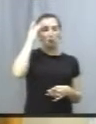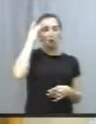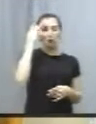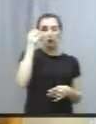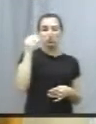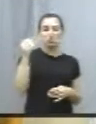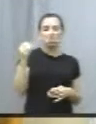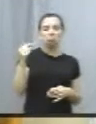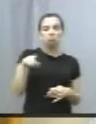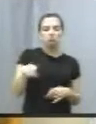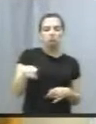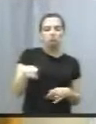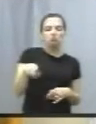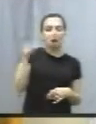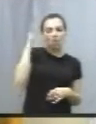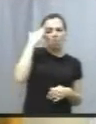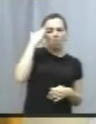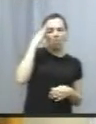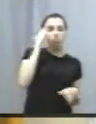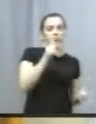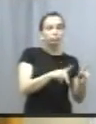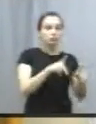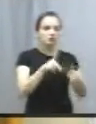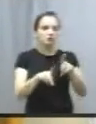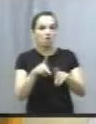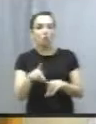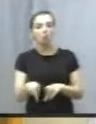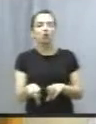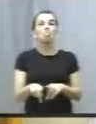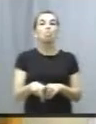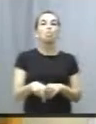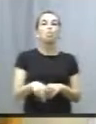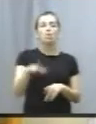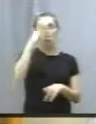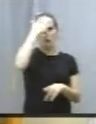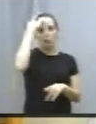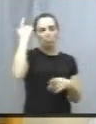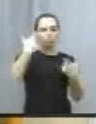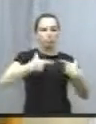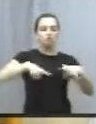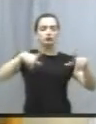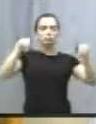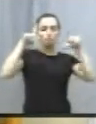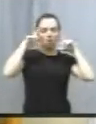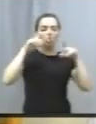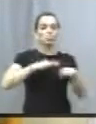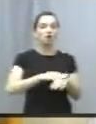população, as pessoas que nos ouvem, que nos conversam,